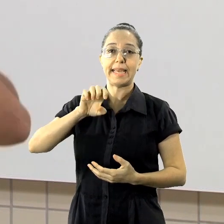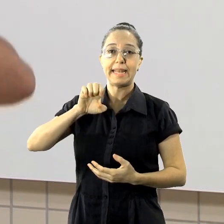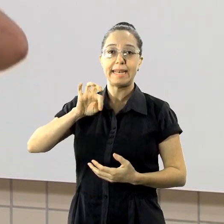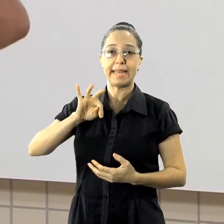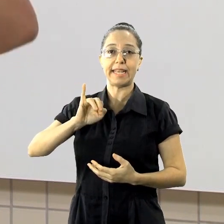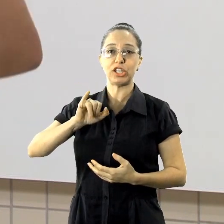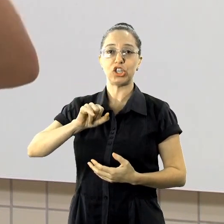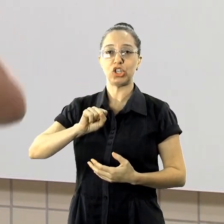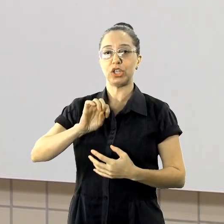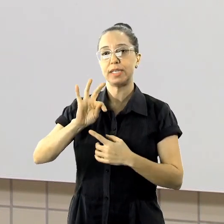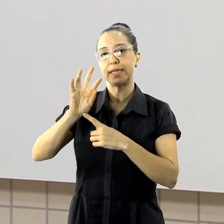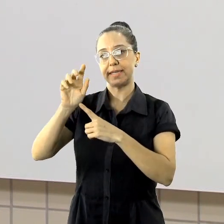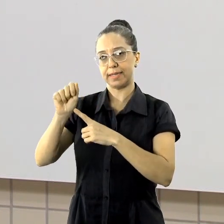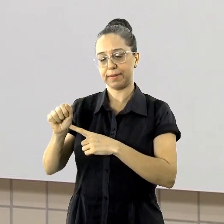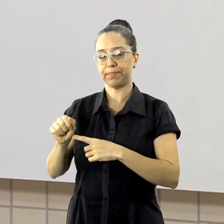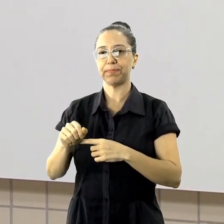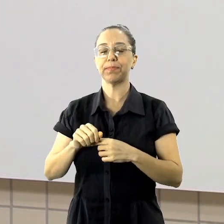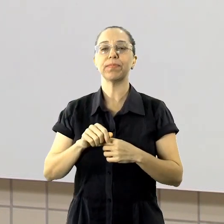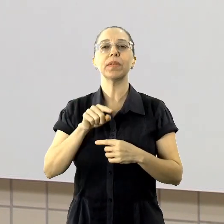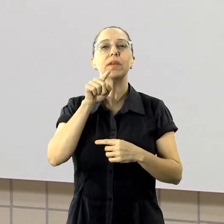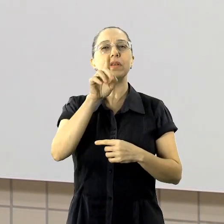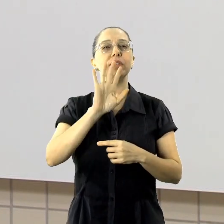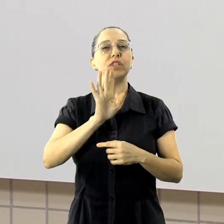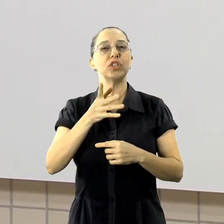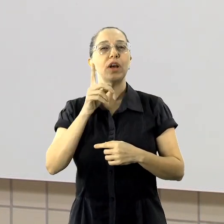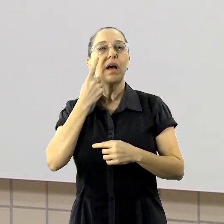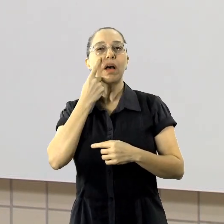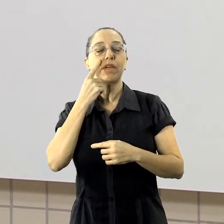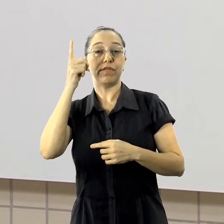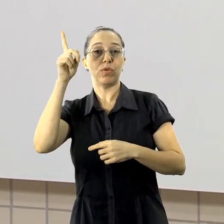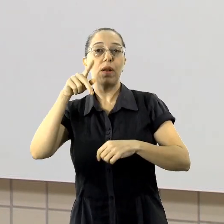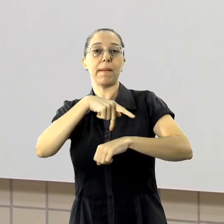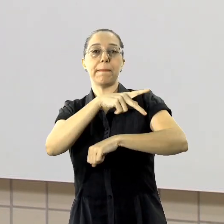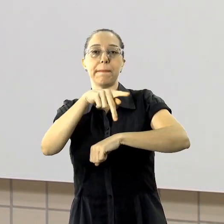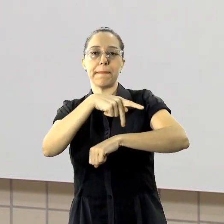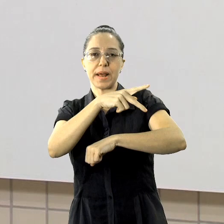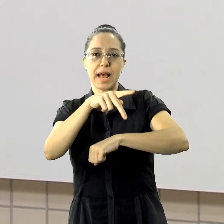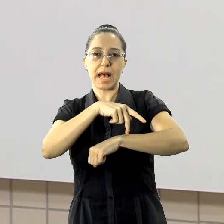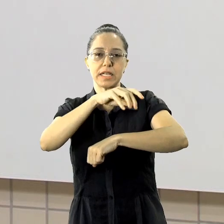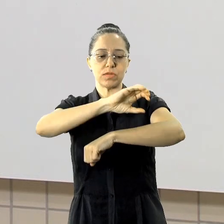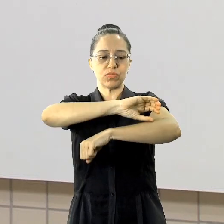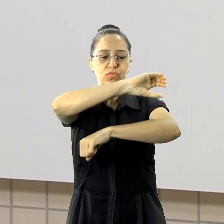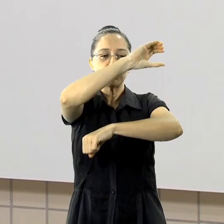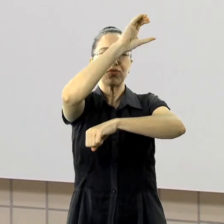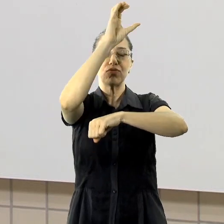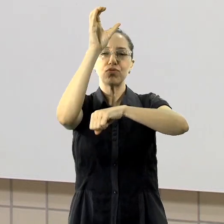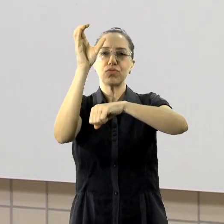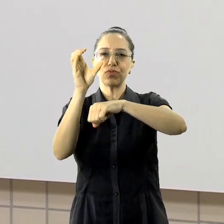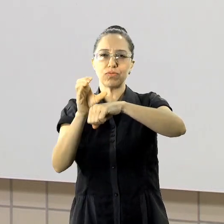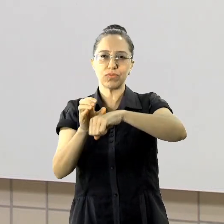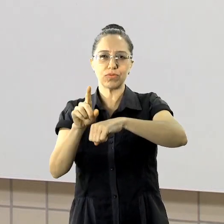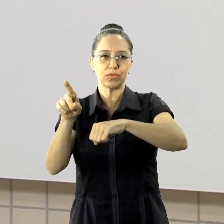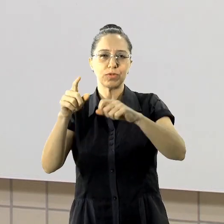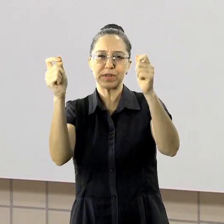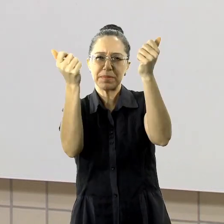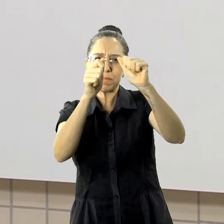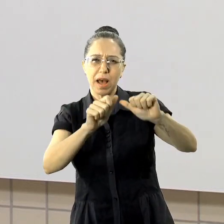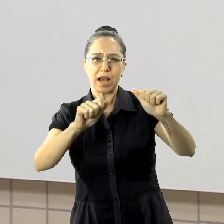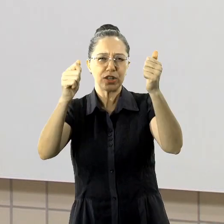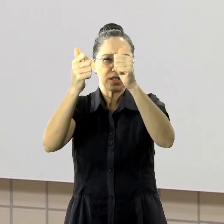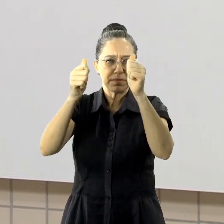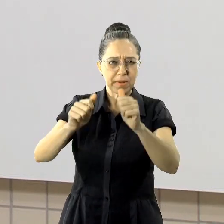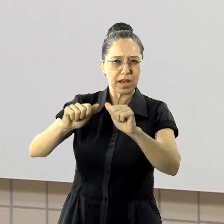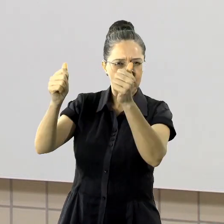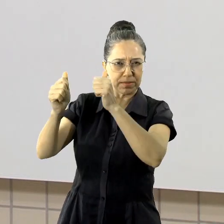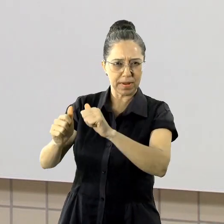um prédio branco que tem uma estátua de um homem com os braços erguidos? É chamado Coluna Prestes.